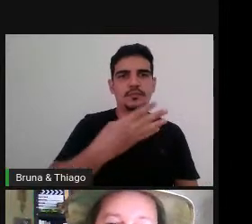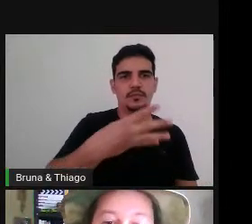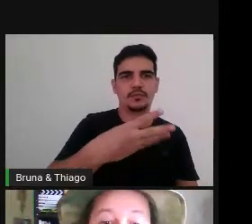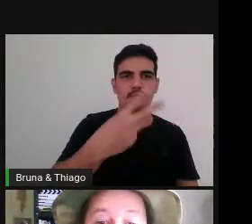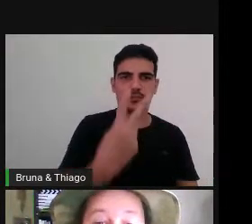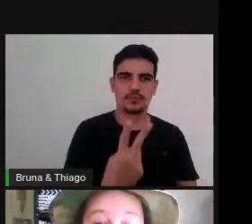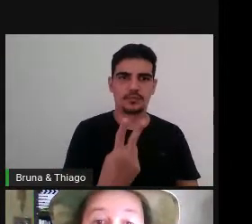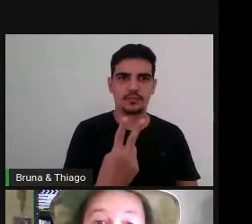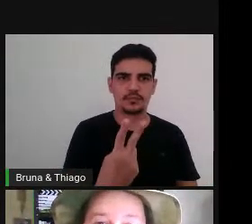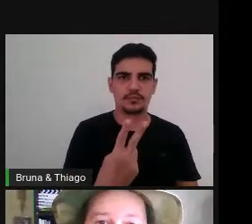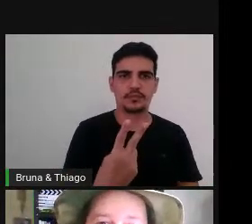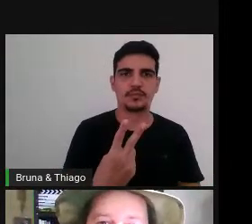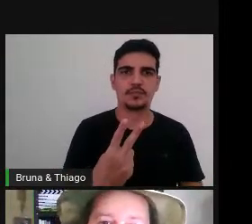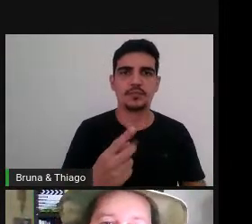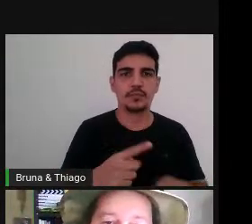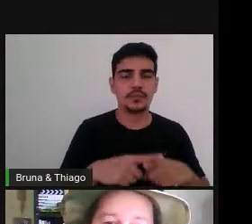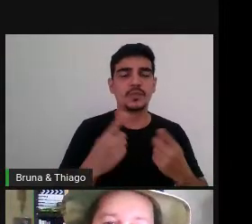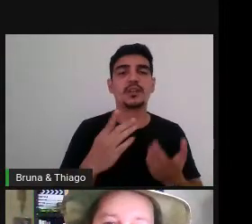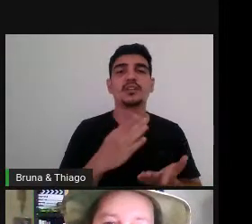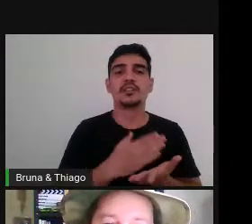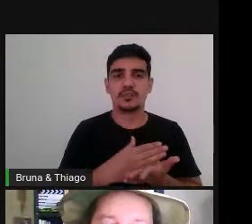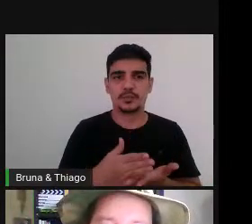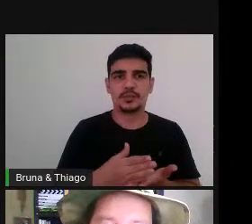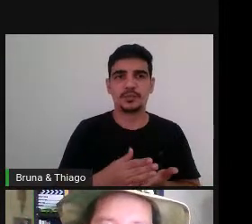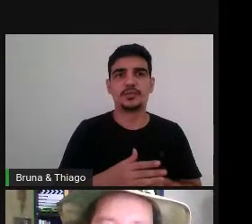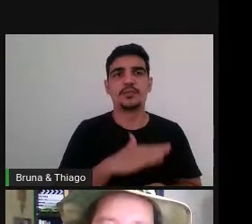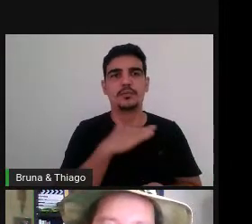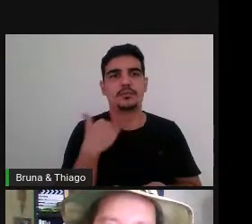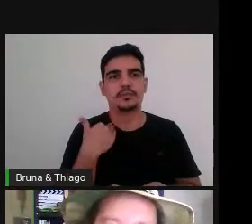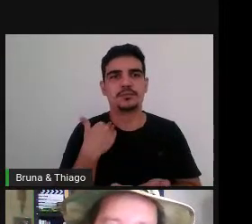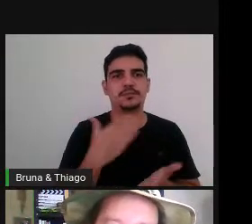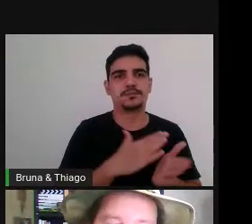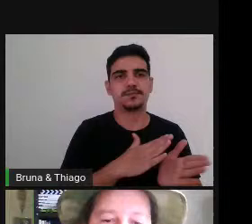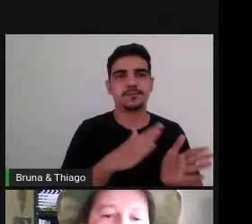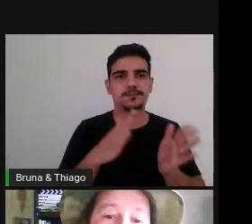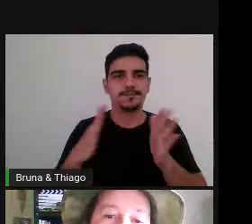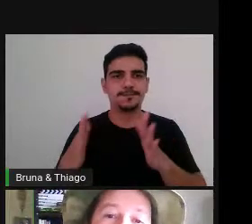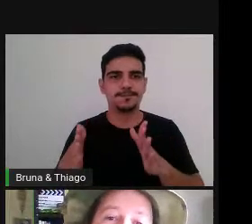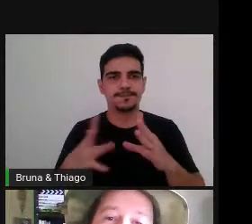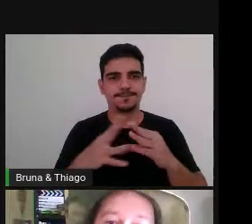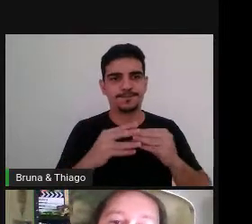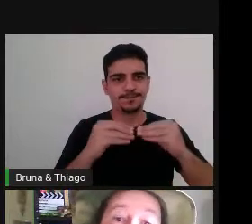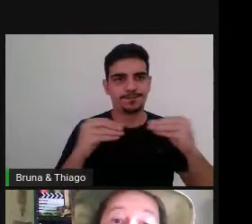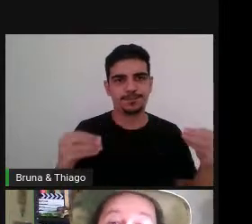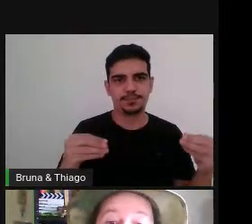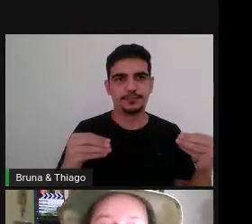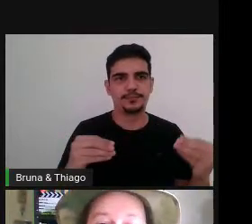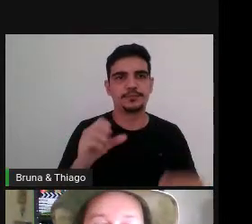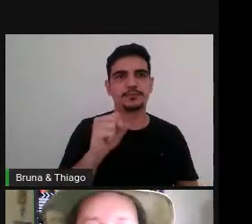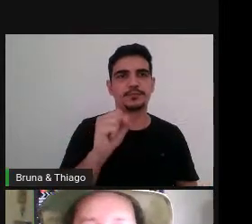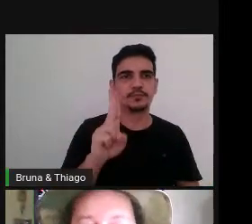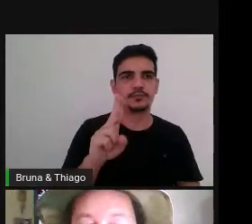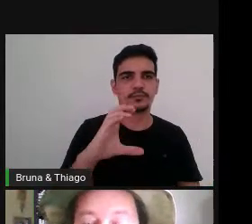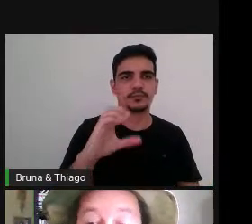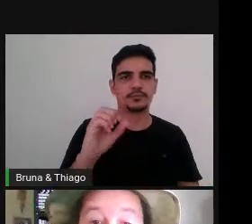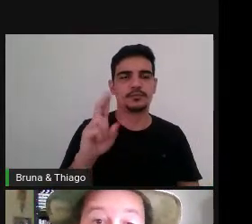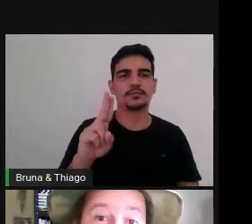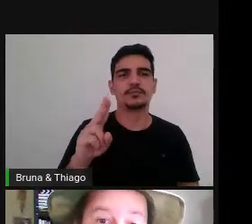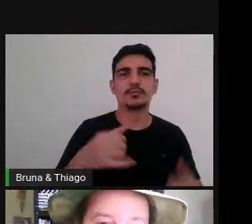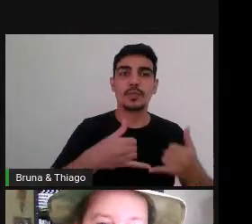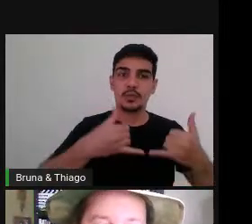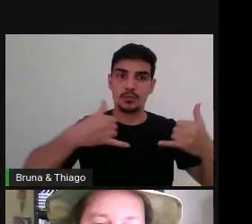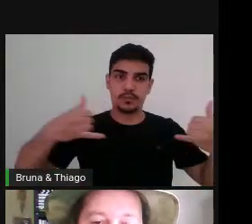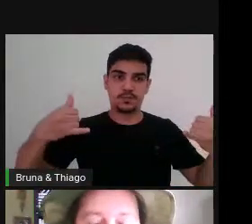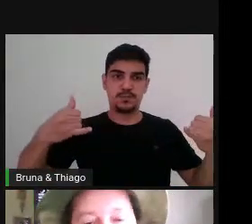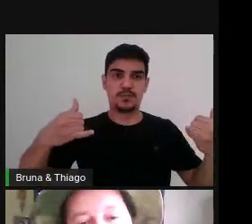E aí você vê que ela já está em decomposição. E nós temos aqui, ó, uma sucuri, né? Que é uma cobra realmente grande, que é a mais pesada